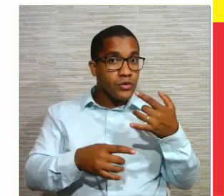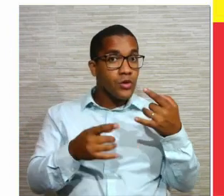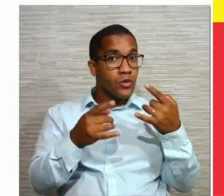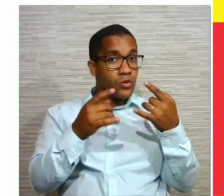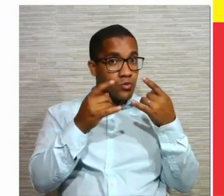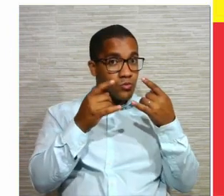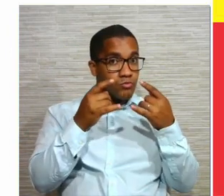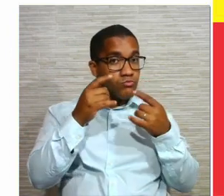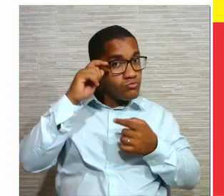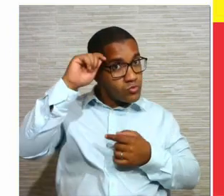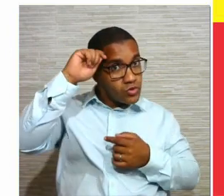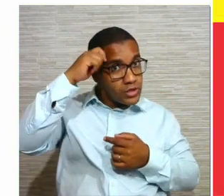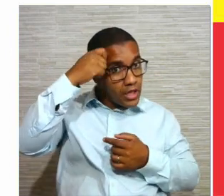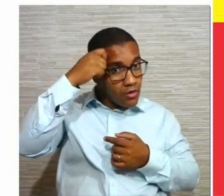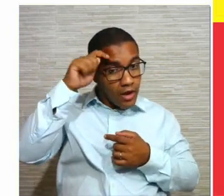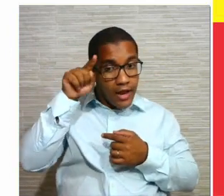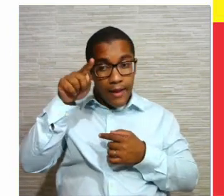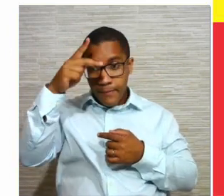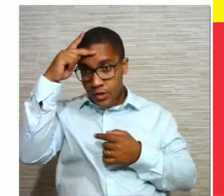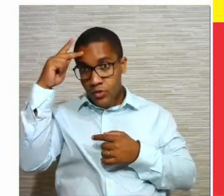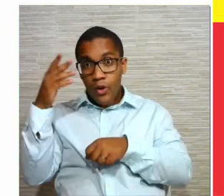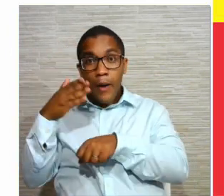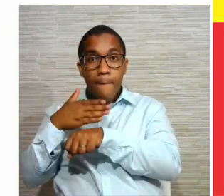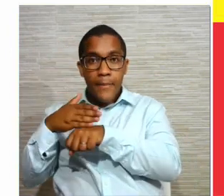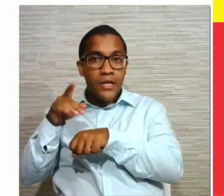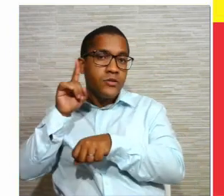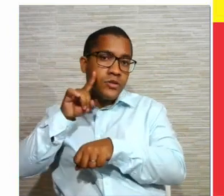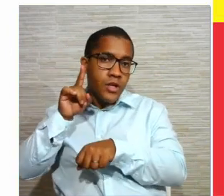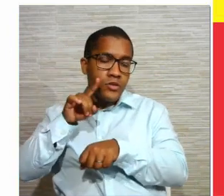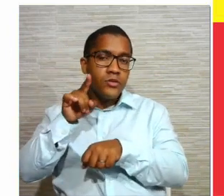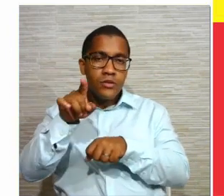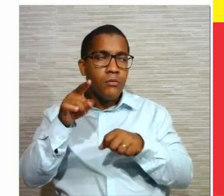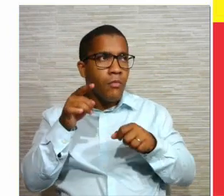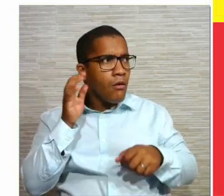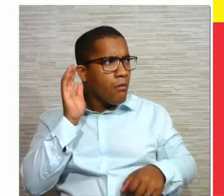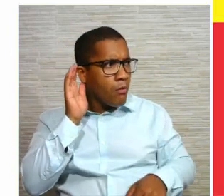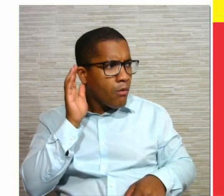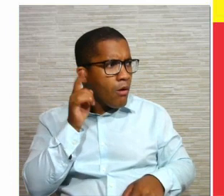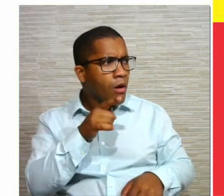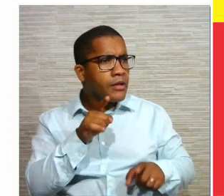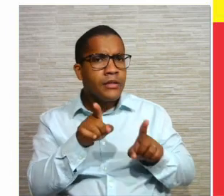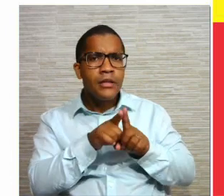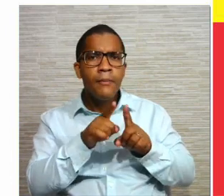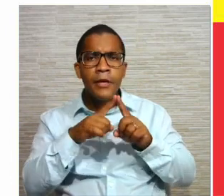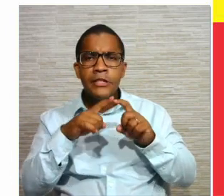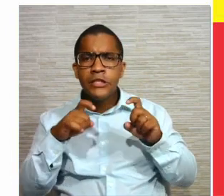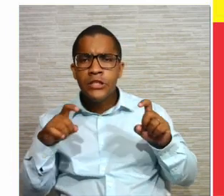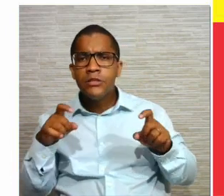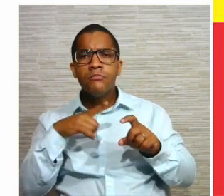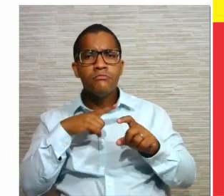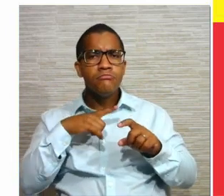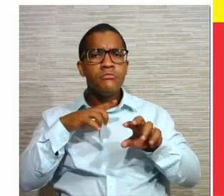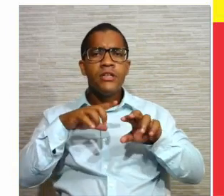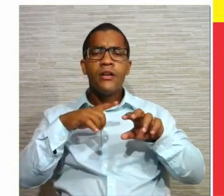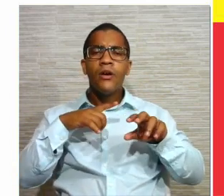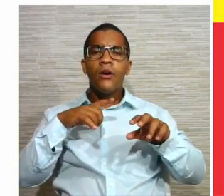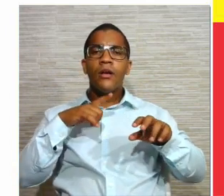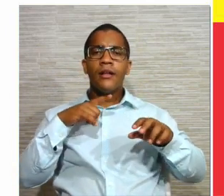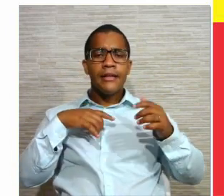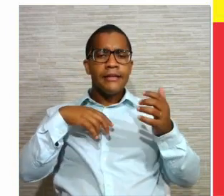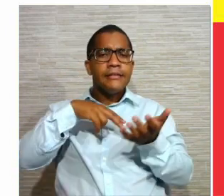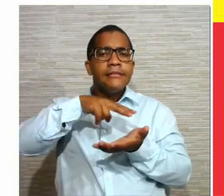na sala de estar dos brancos dos Estados Unidos. Né? Não só a música também, mas as gírias, o comportamento e a